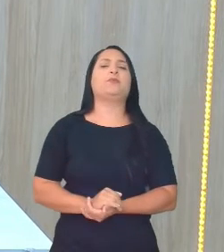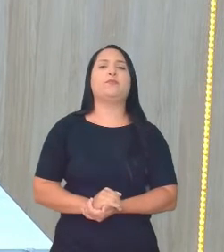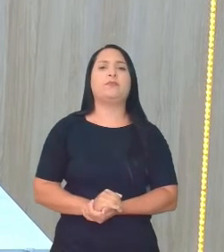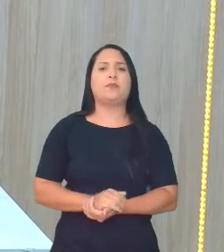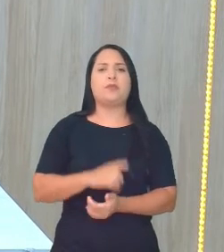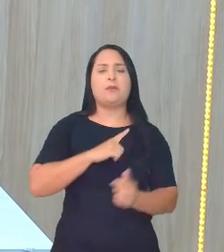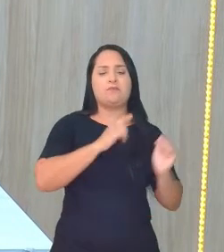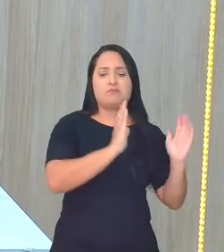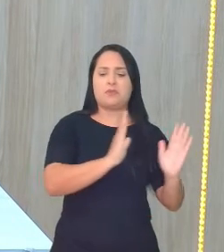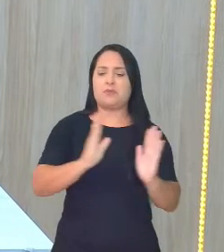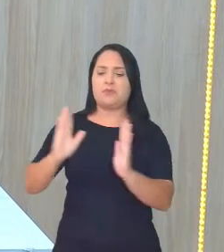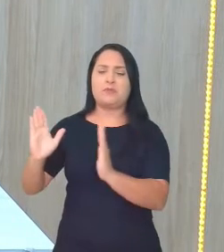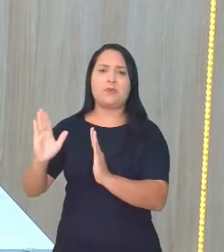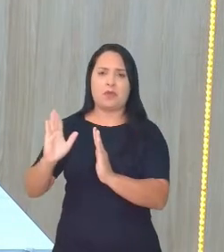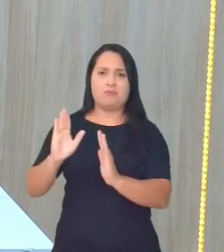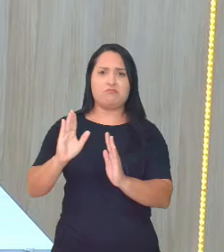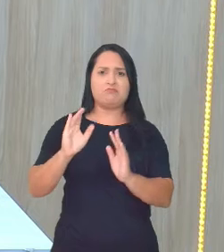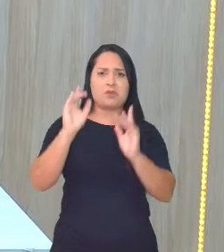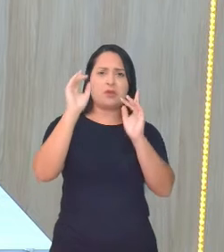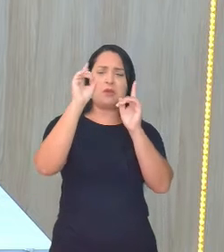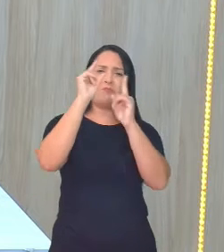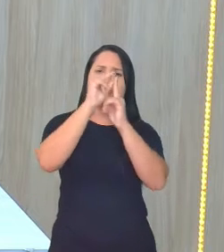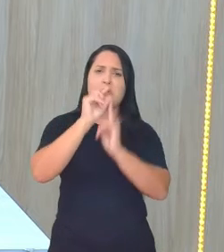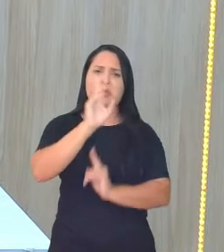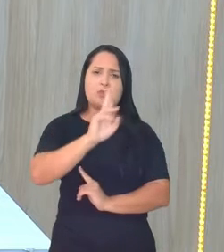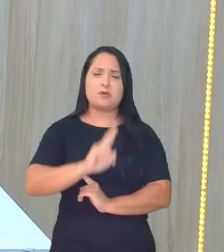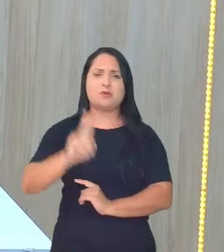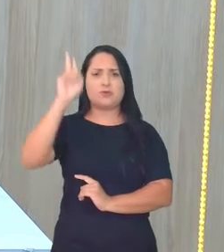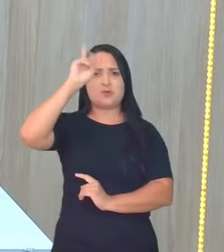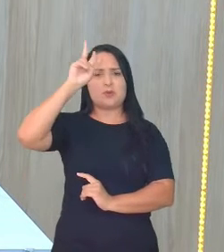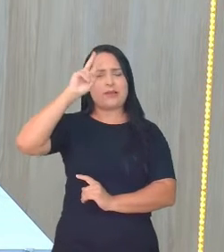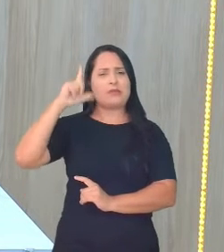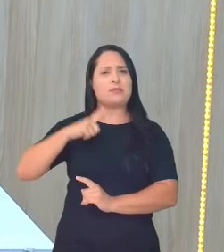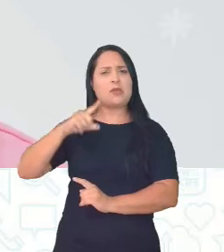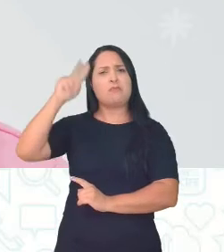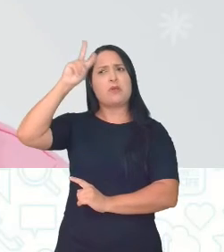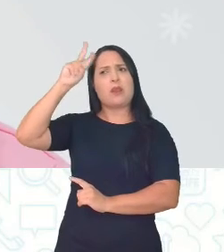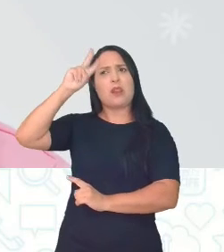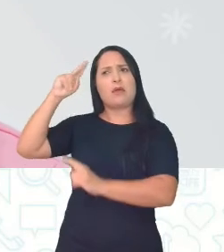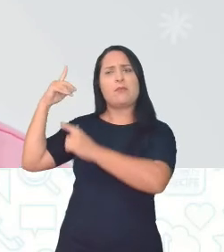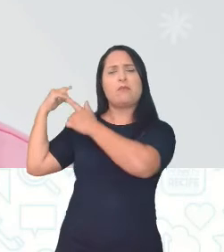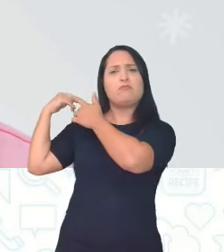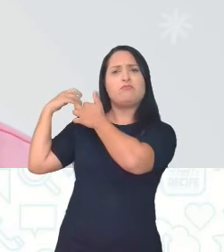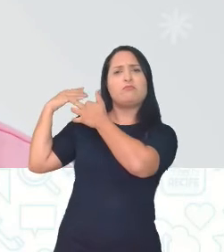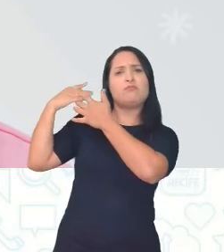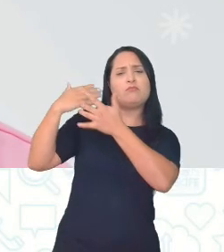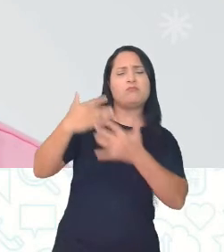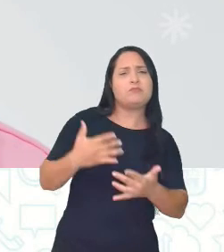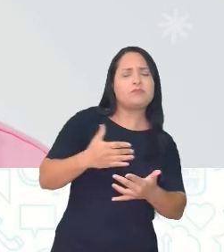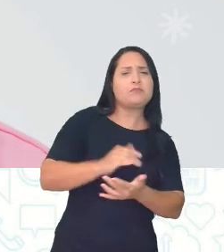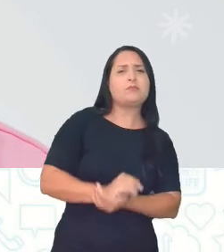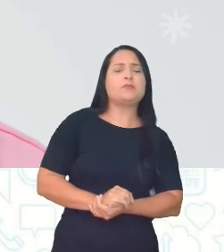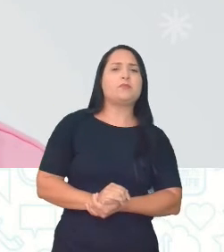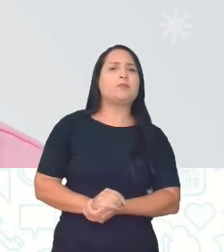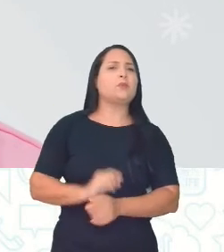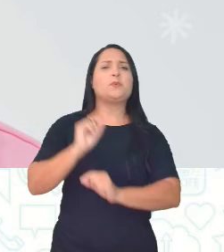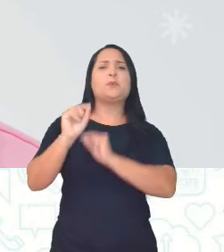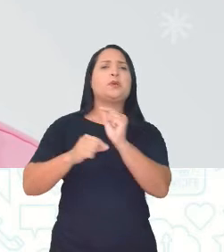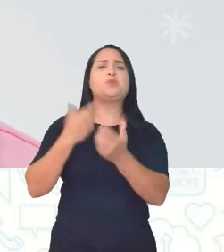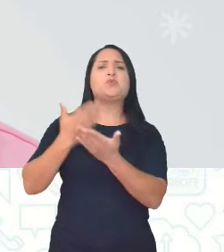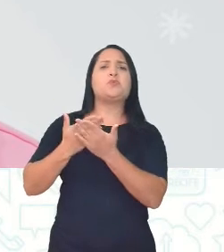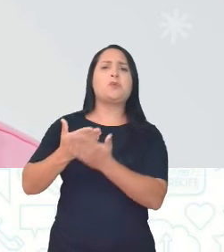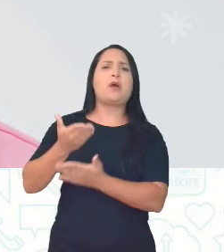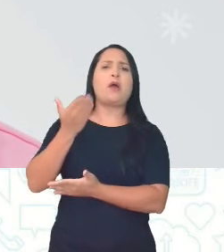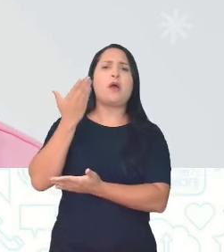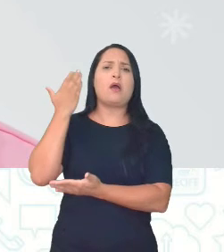da história, certo? Mas vamos dar uma recapitulada, viu, professor Sim, Gilson? O vamos que é que a embora. gente viu na